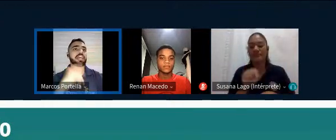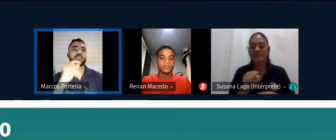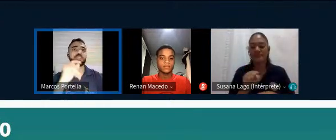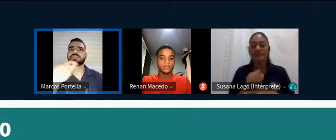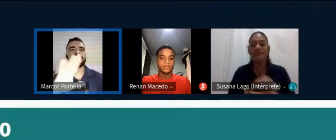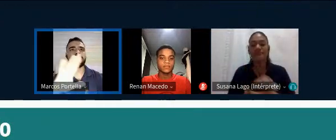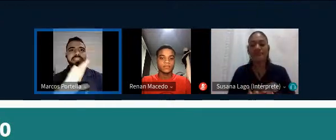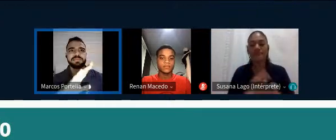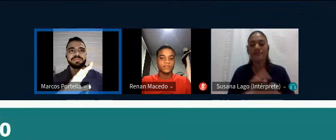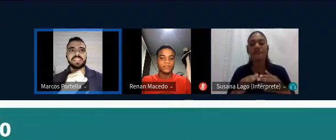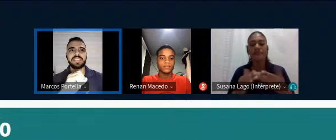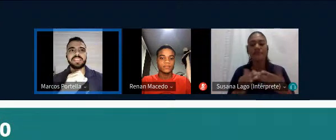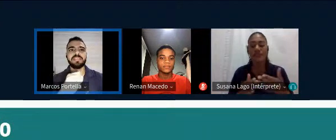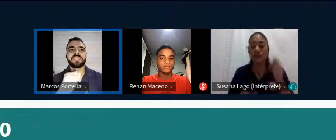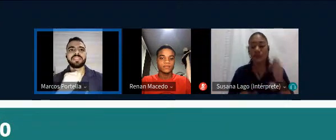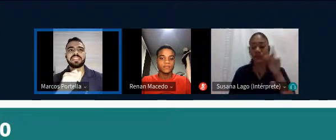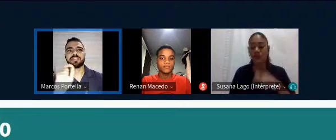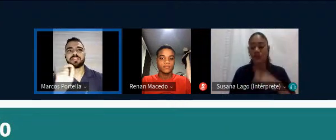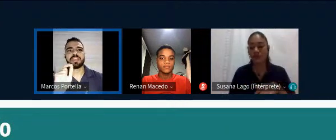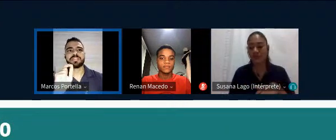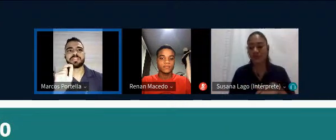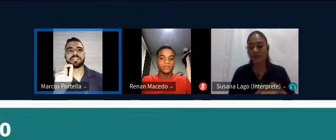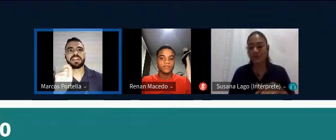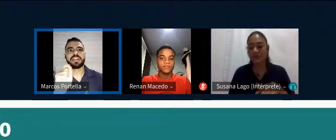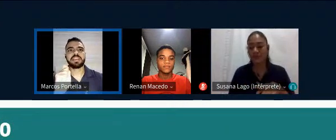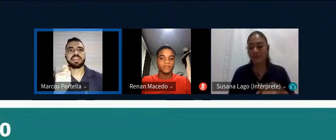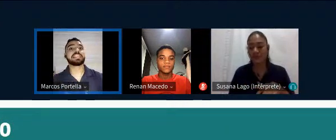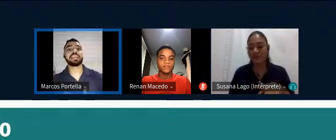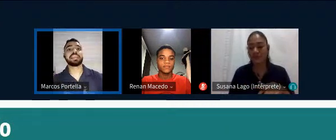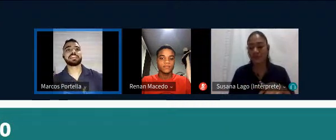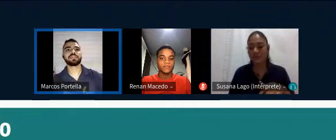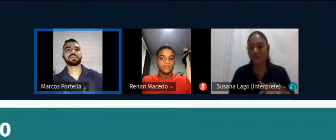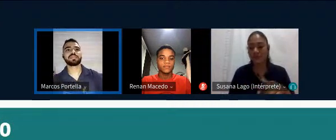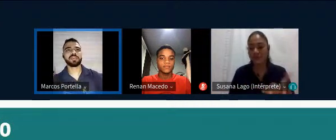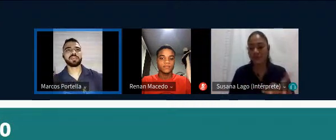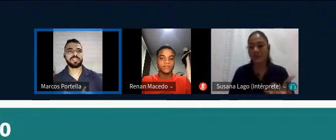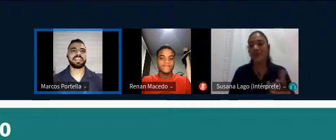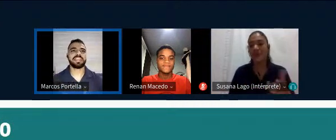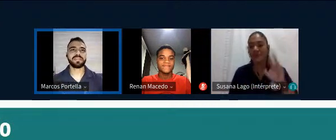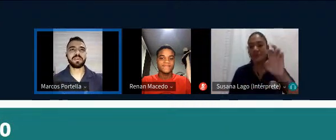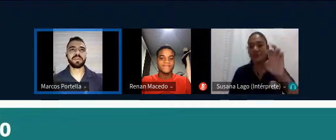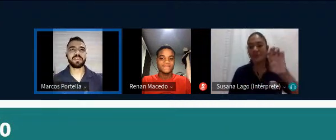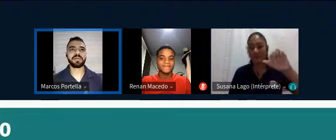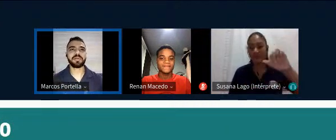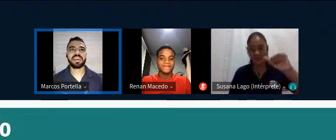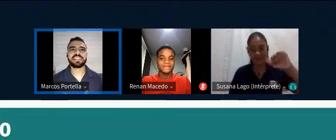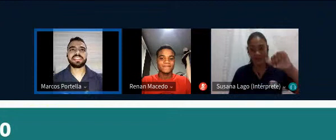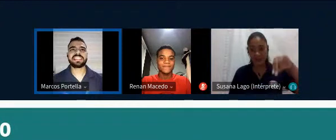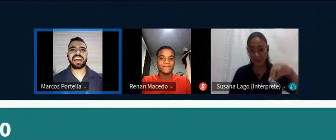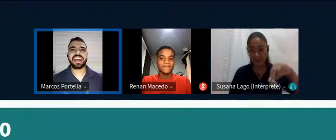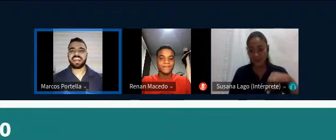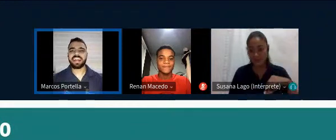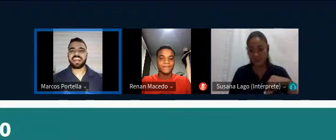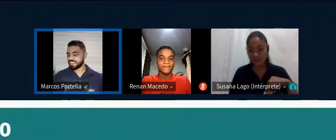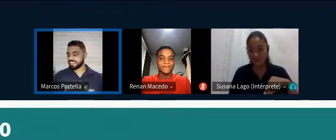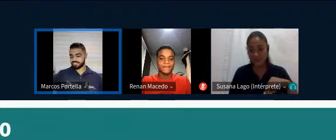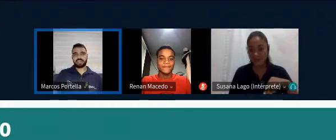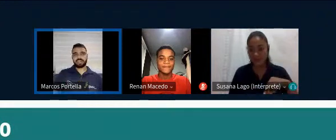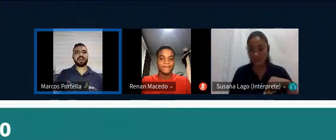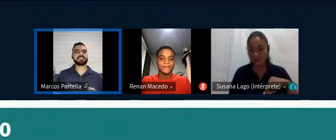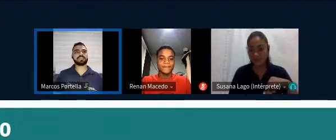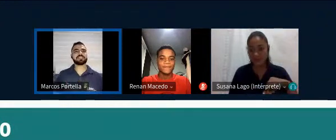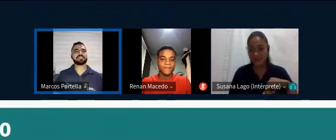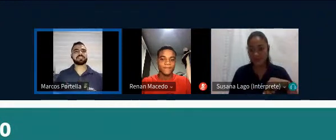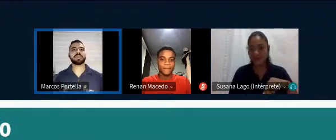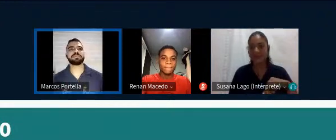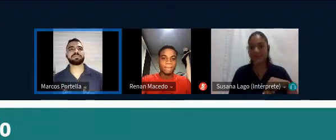certas, tá? Então, foi isso que eu falei, mas já que o Renan já voltou, eu vou deixar ele não dar uma aula